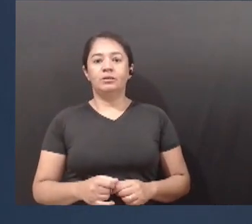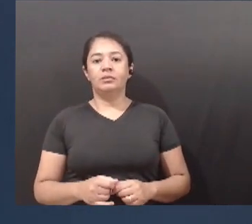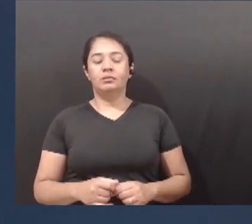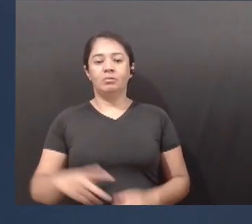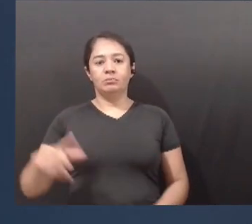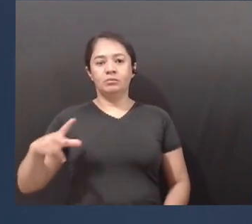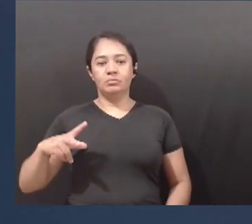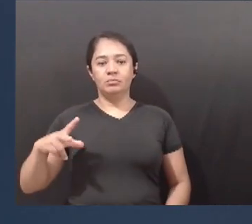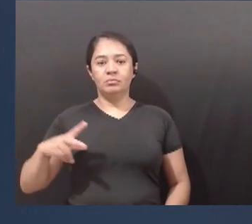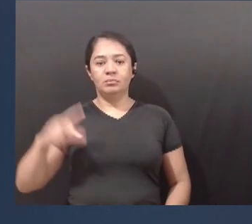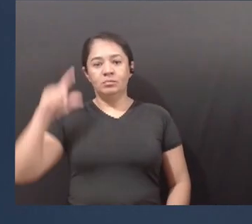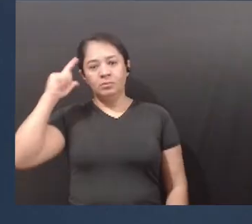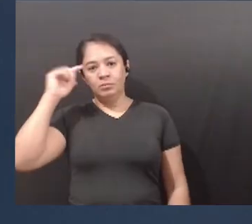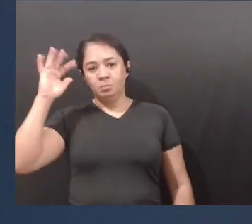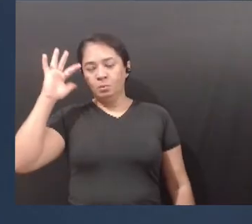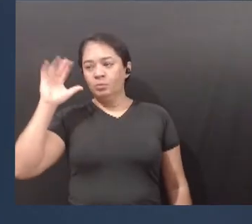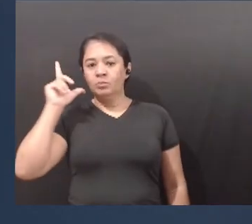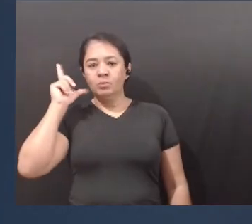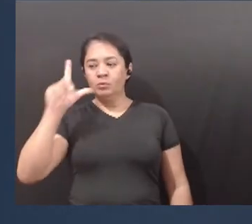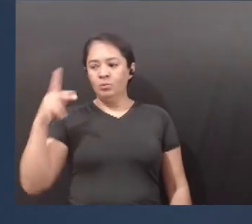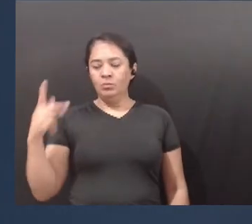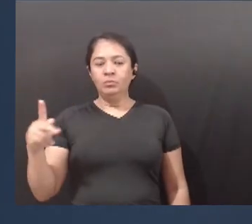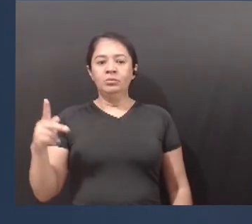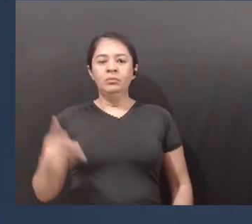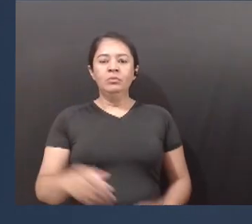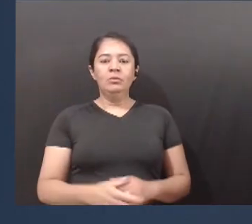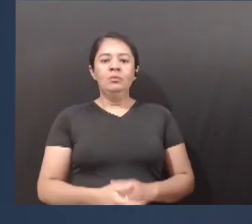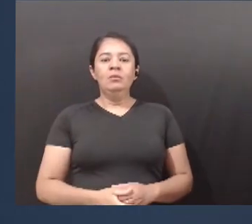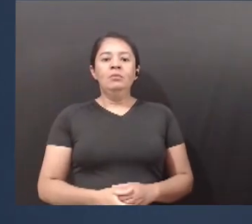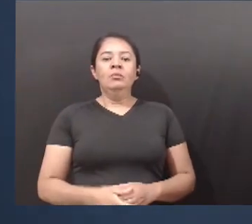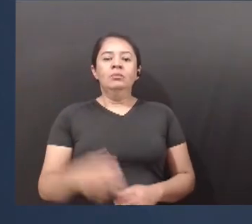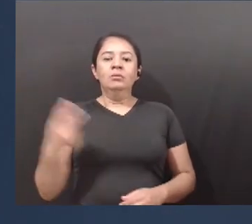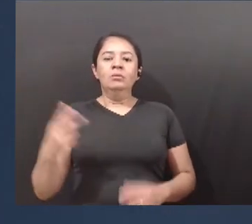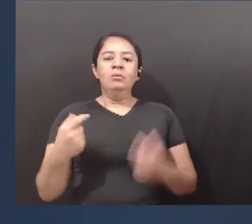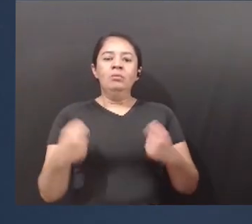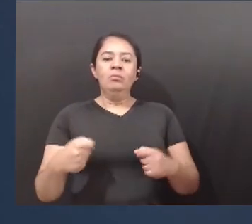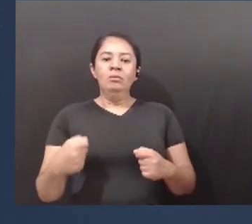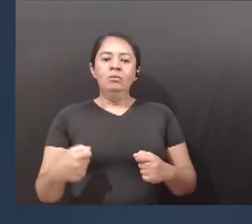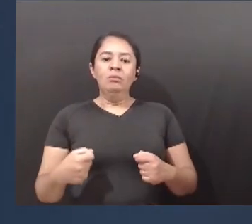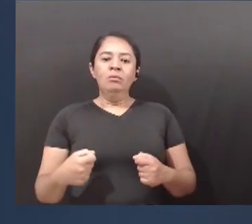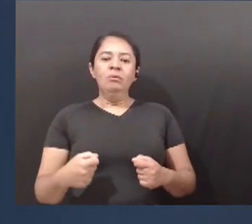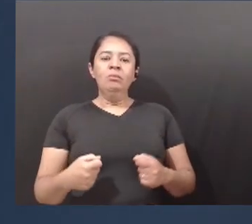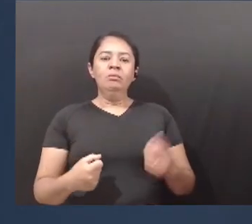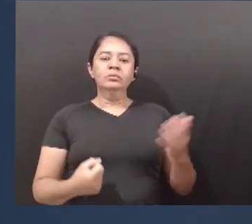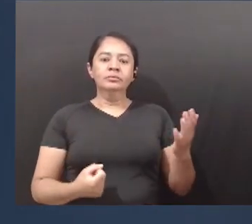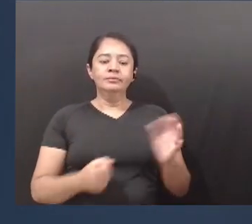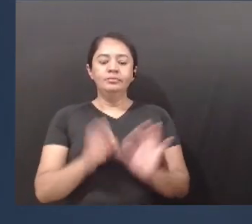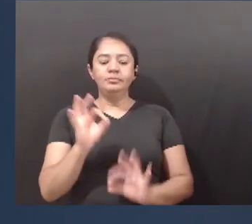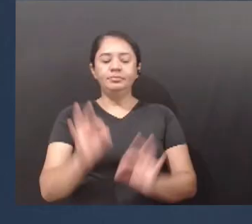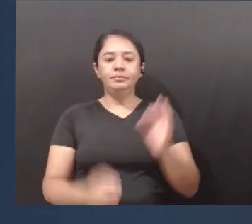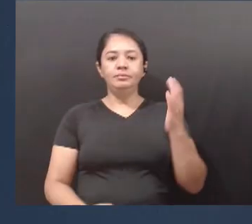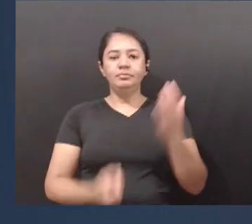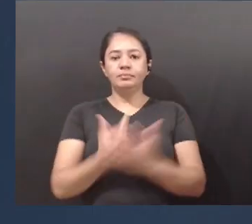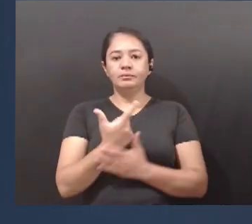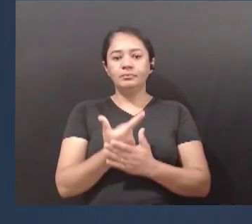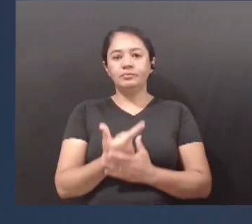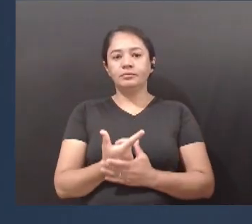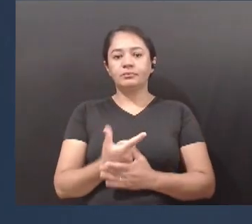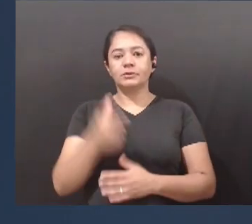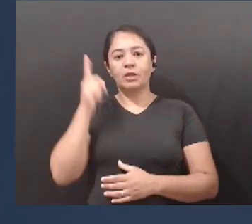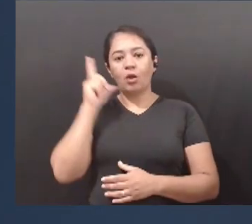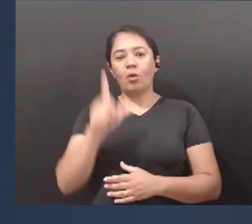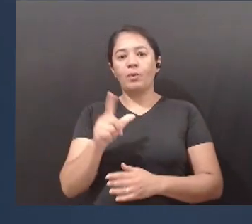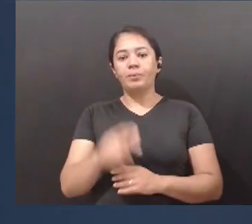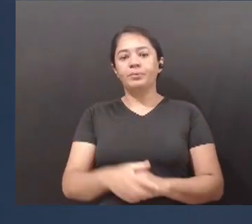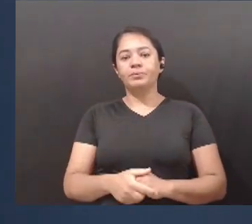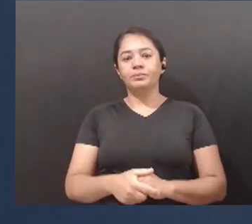falou, a conquista dela, então não tem jeito. Ela vai ter que idealizar um planejamento, uma estrutura para que de fato ela consiga aquele veículo que é